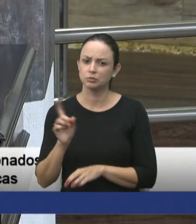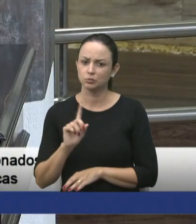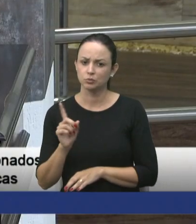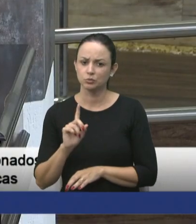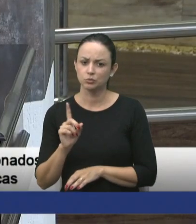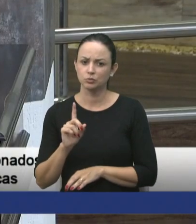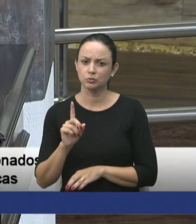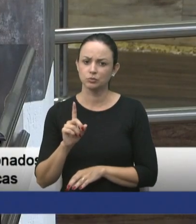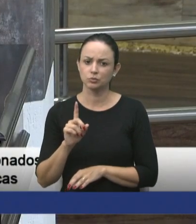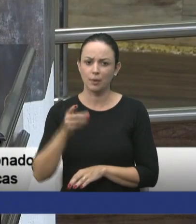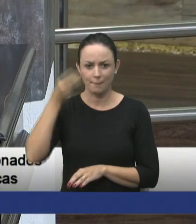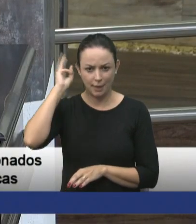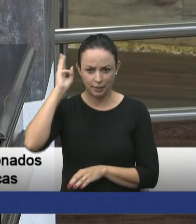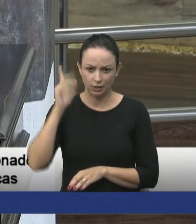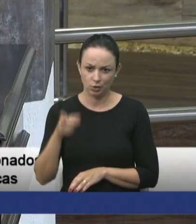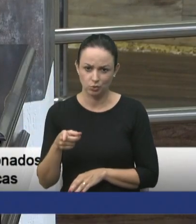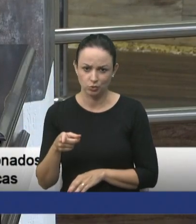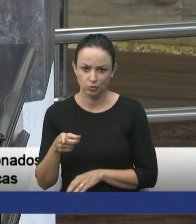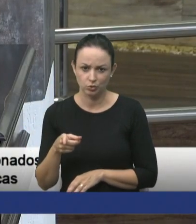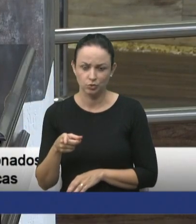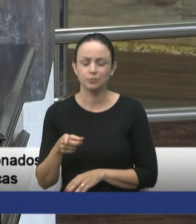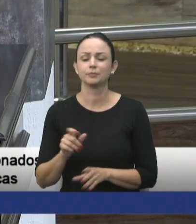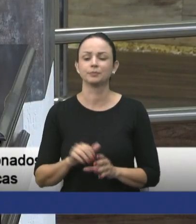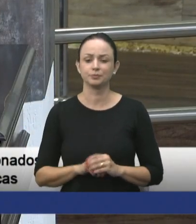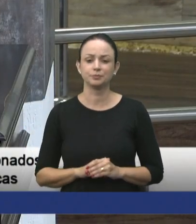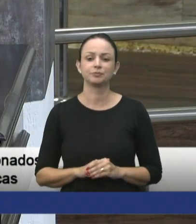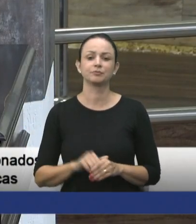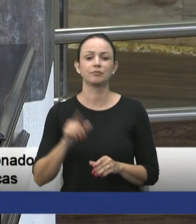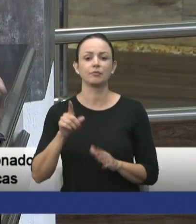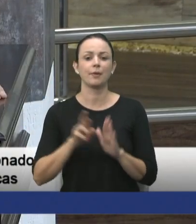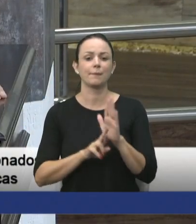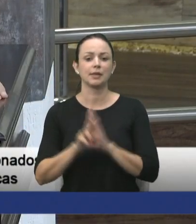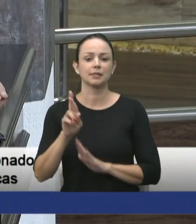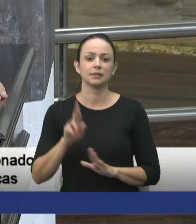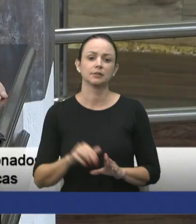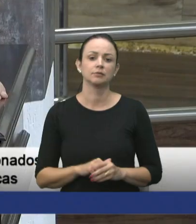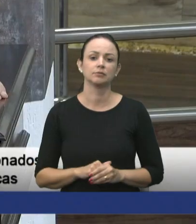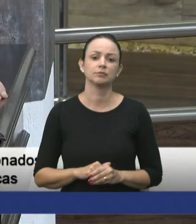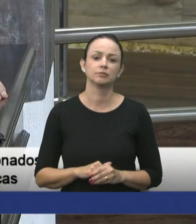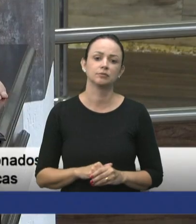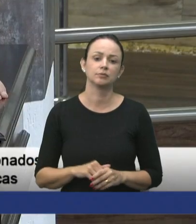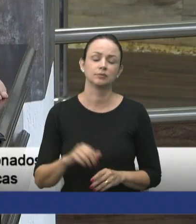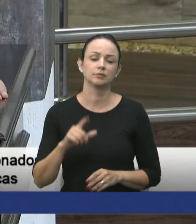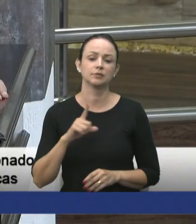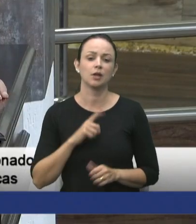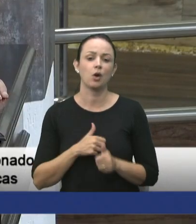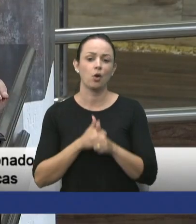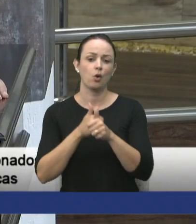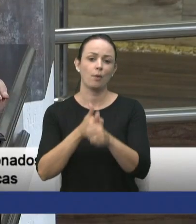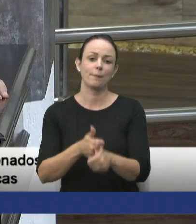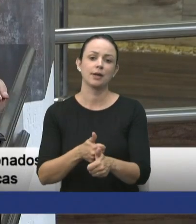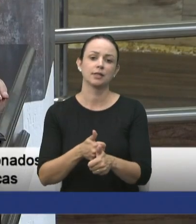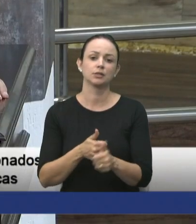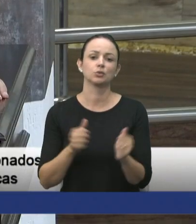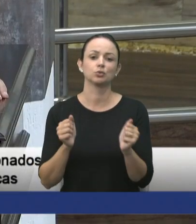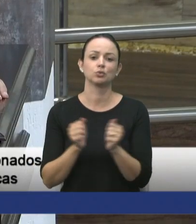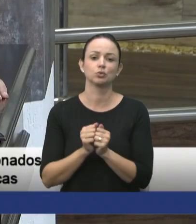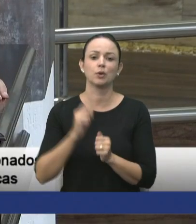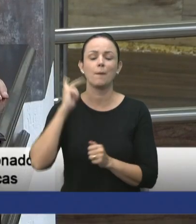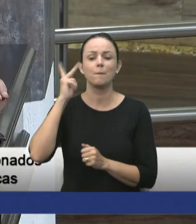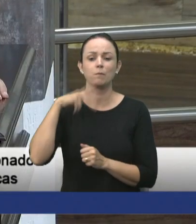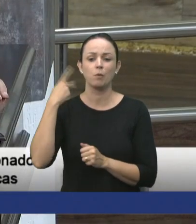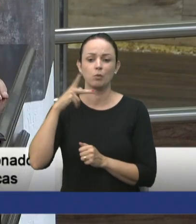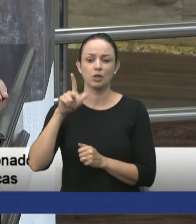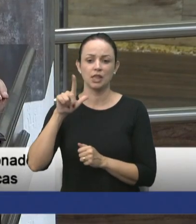Veio Matheus Turini, representando. A gente está acompanhando, junto com a promotora Ligiane,